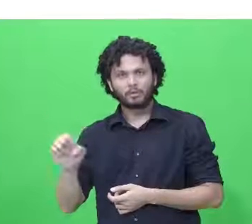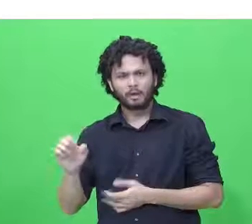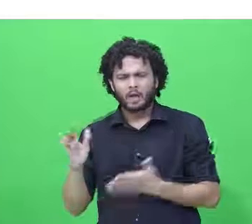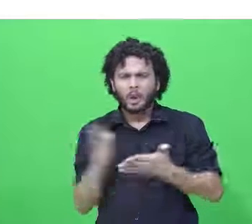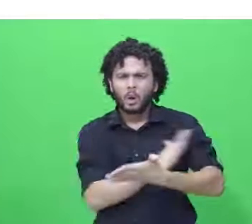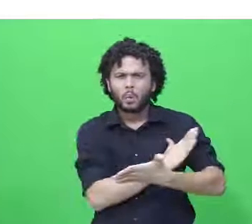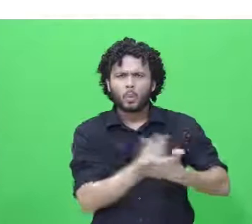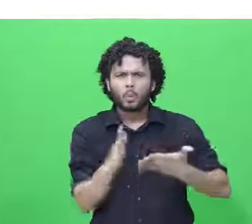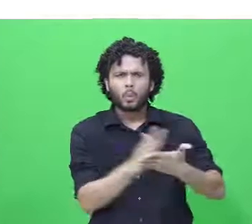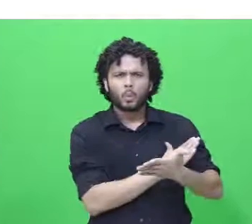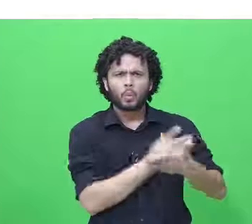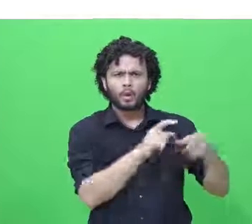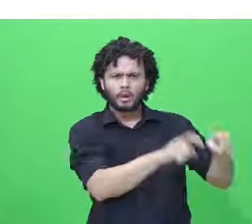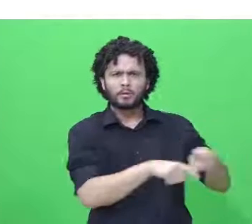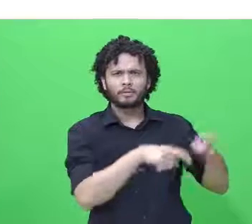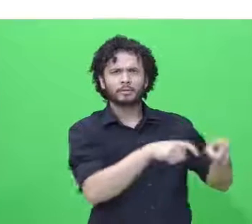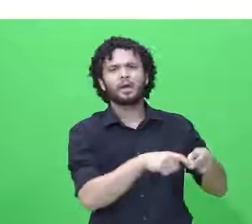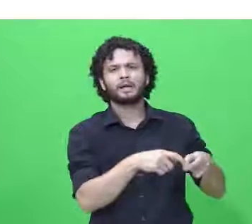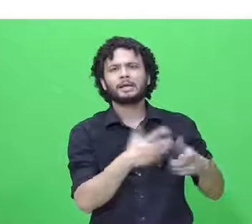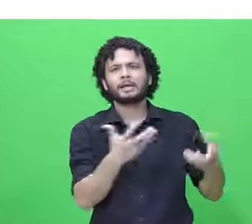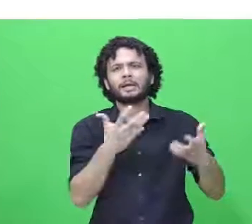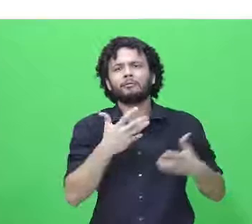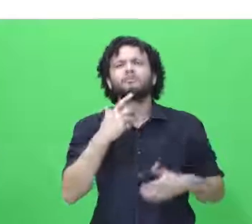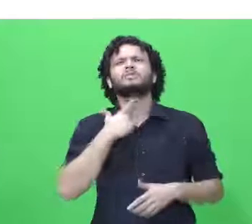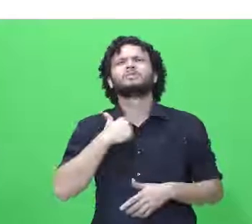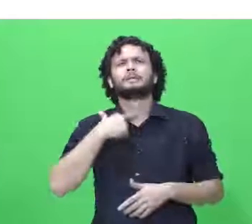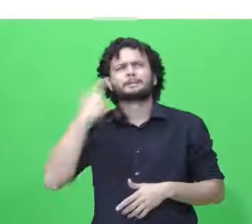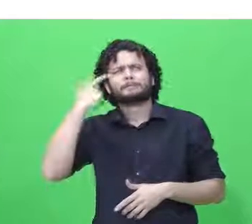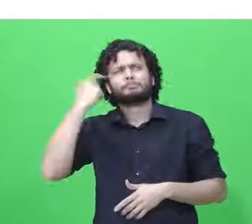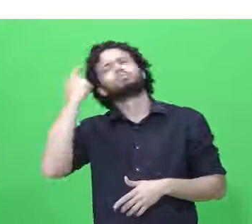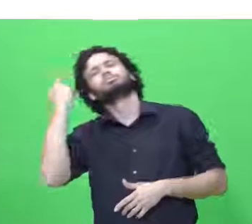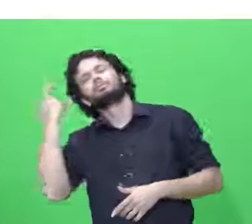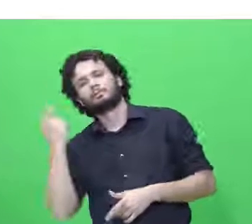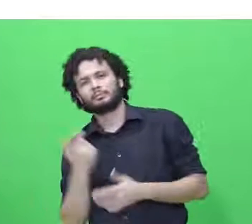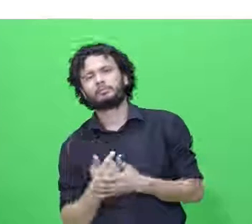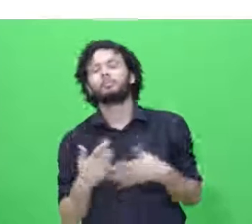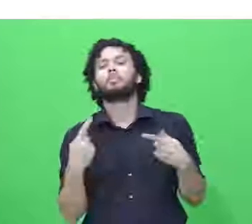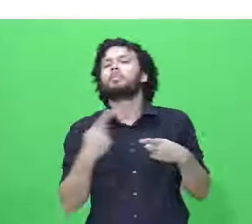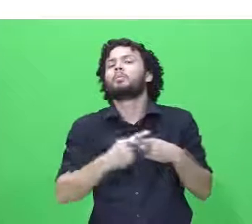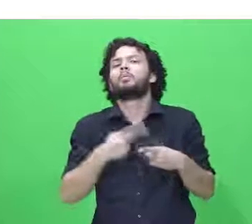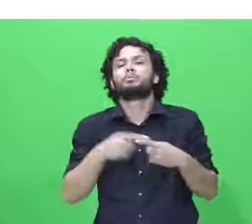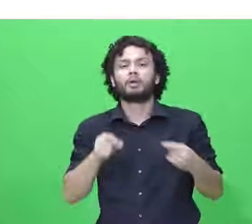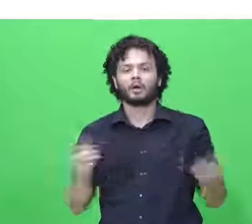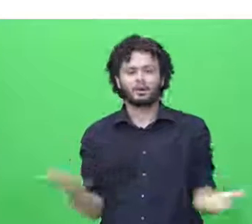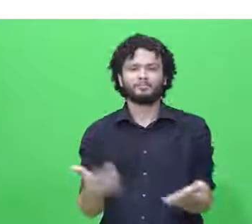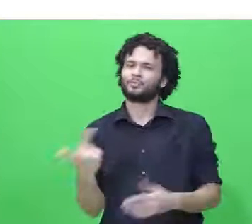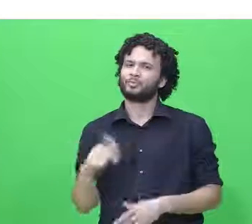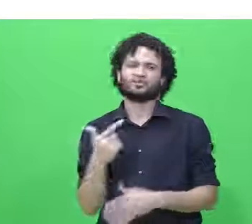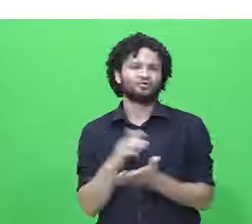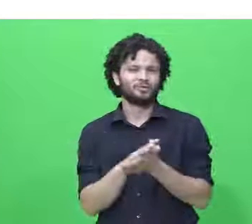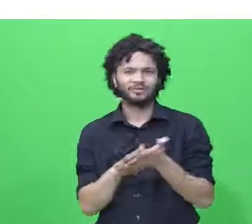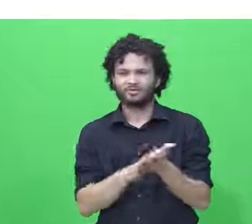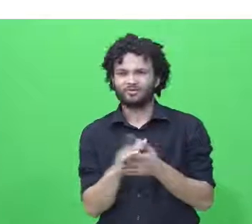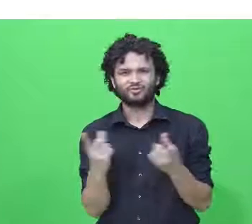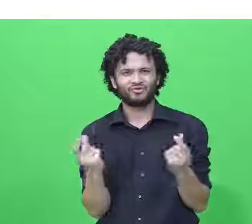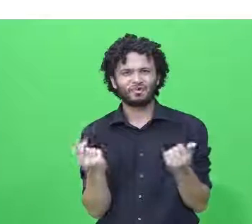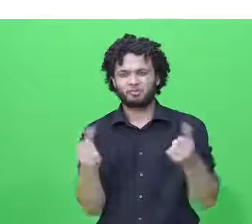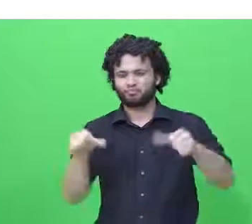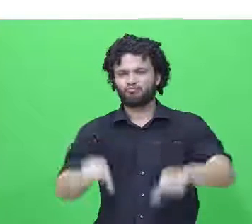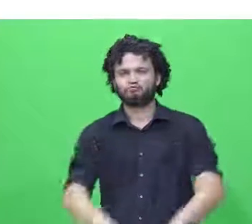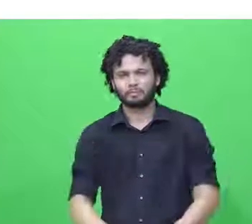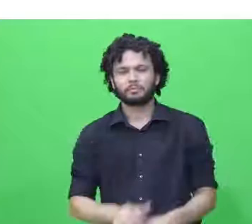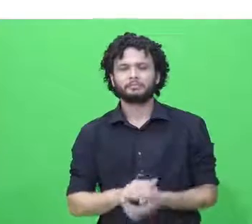no Brasil tentaram suicídio, né? Ou se suicidaram realmente. Por quê? Porque agora não tinham mais dinheiro, então, para continuar o seu